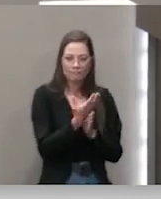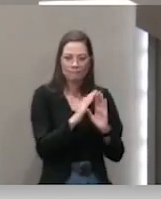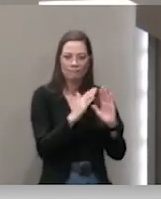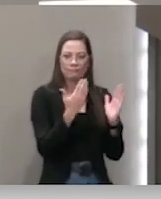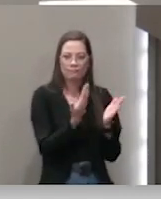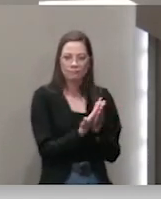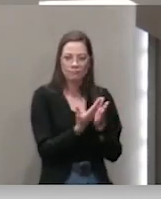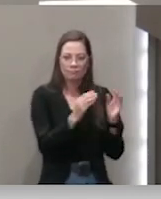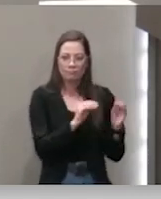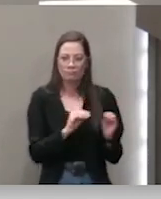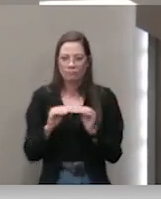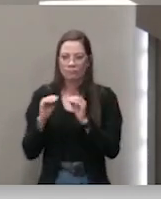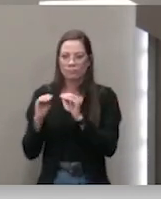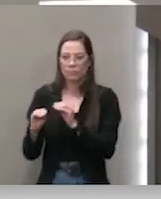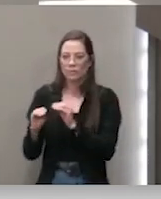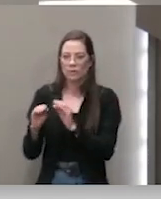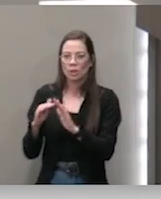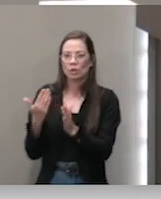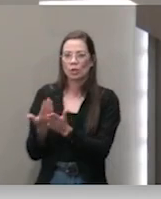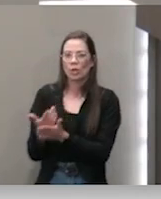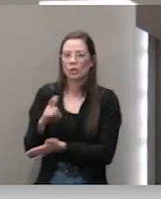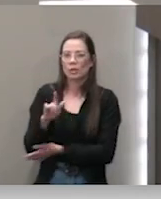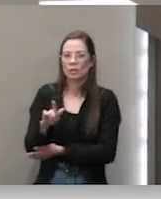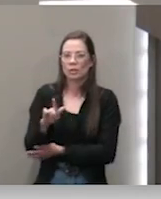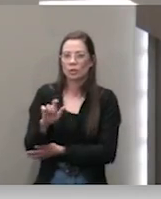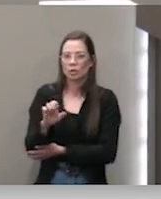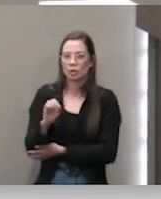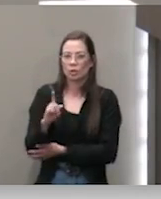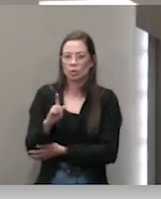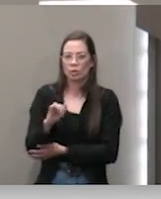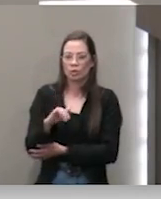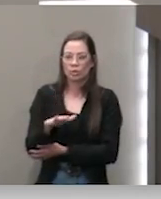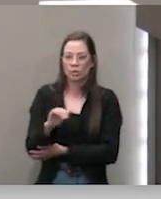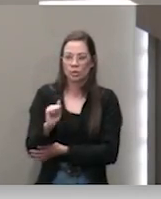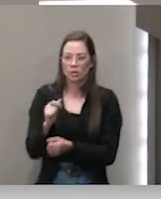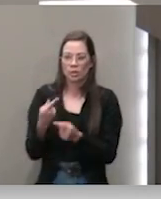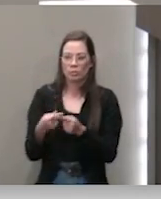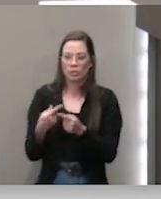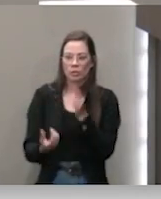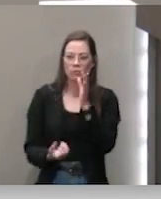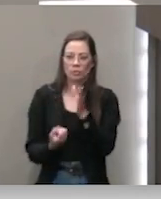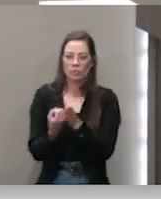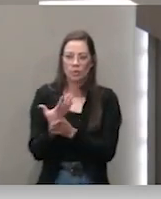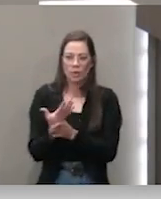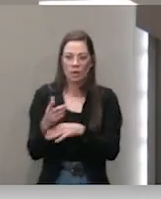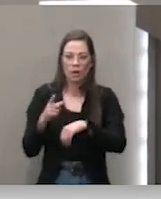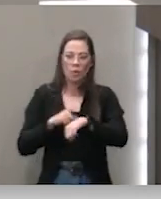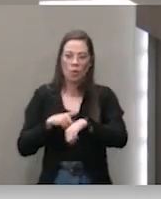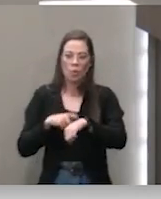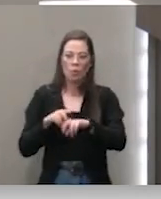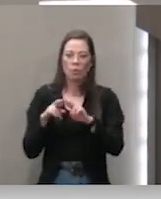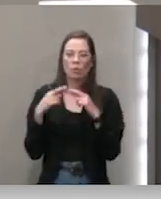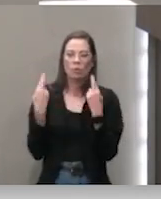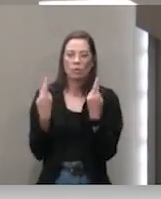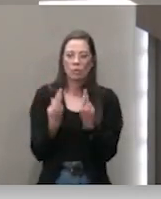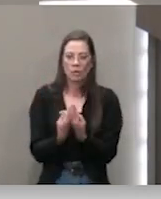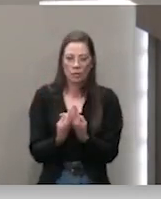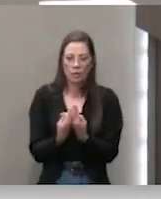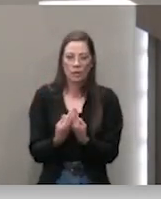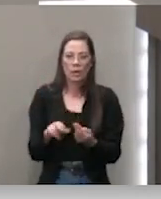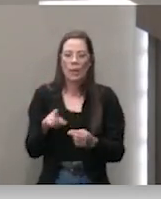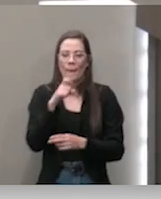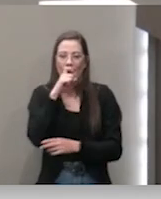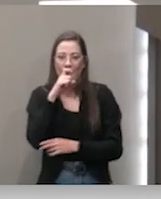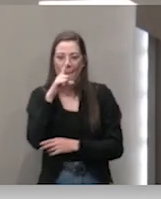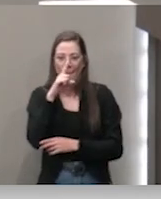e foi para a Georgina. Né? Por quê? Porque no bairro SEC foi feito num horário, a audiência lá, a reunião, num horário onde os pais,